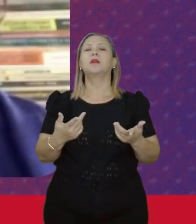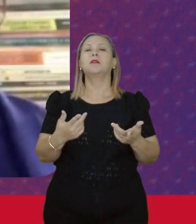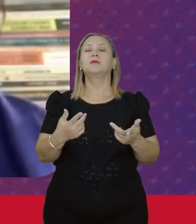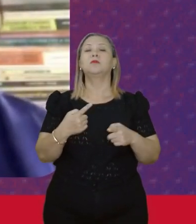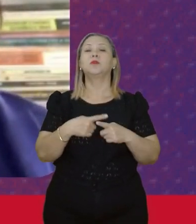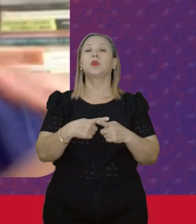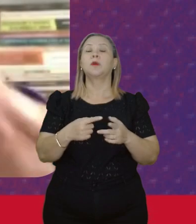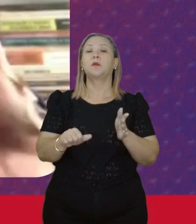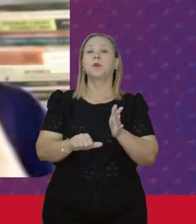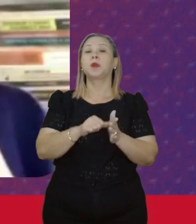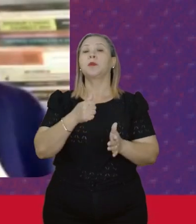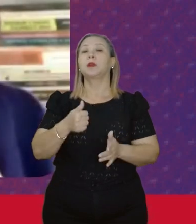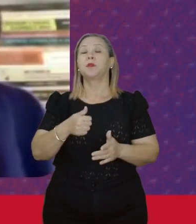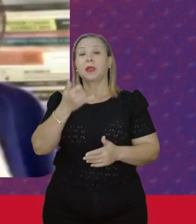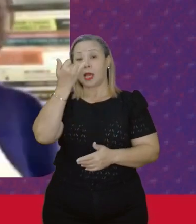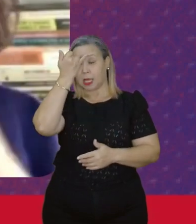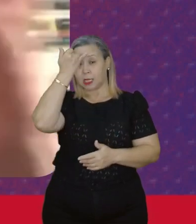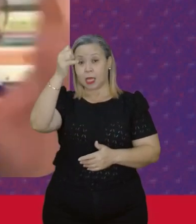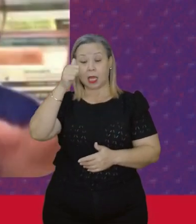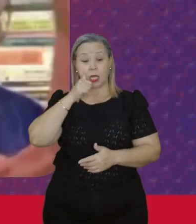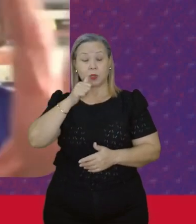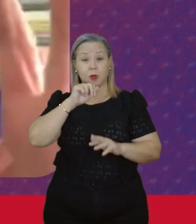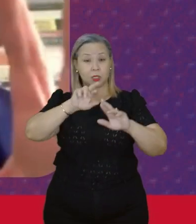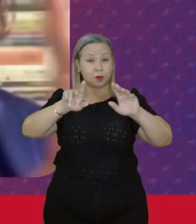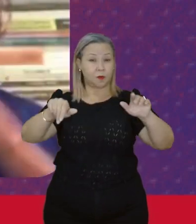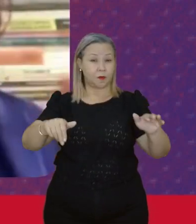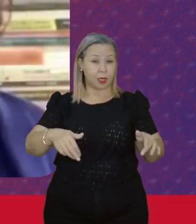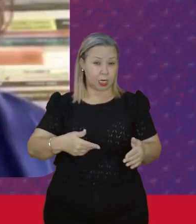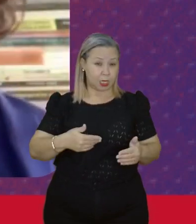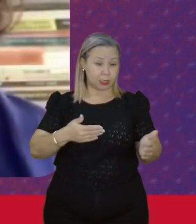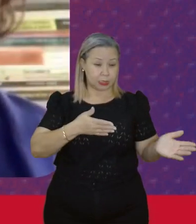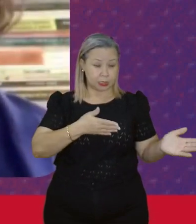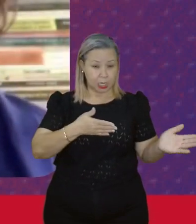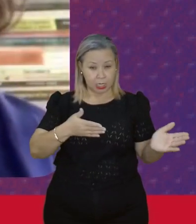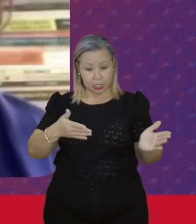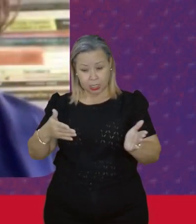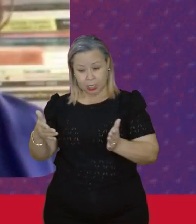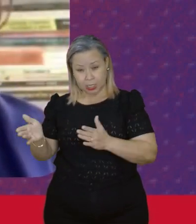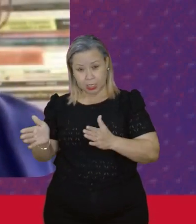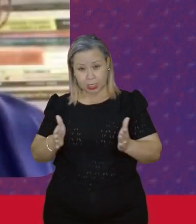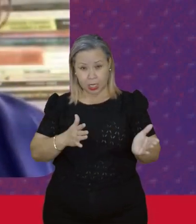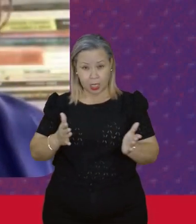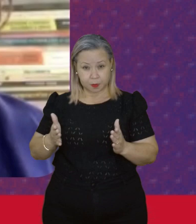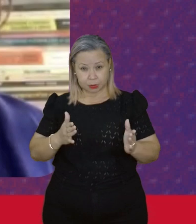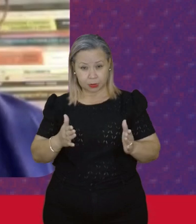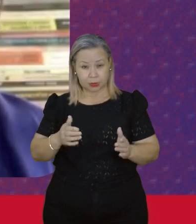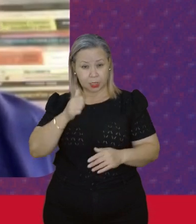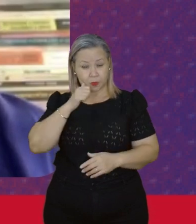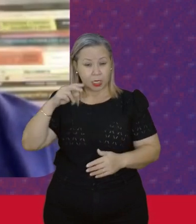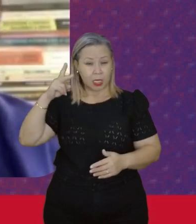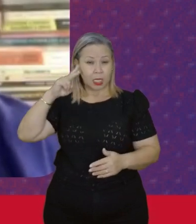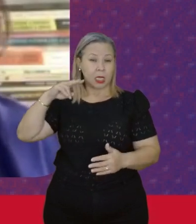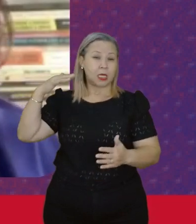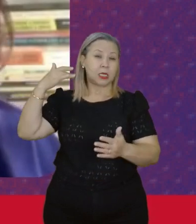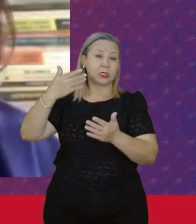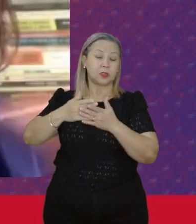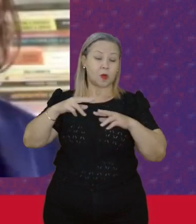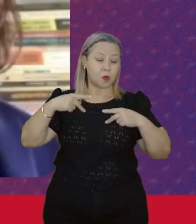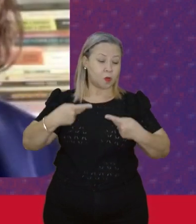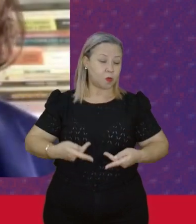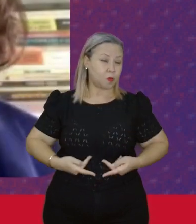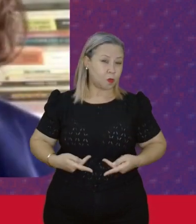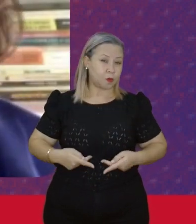de mulher nas diferentes etapas e épocas da história humana não foi igual. As mulheres na história humana